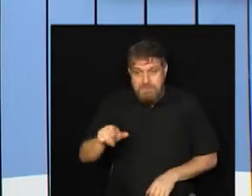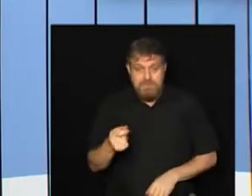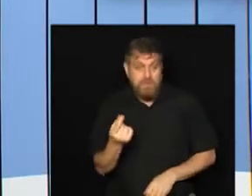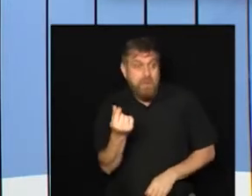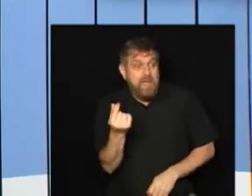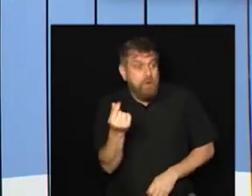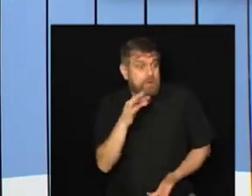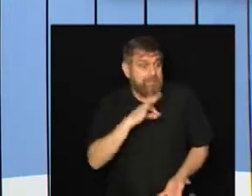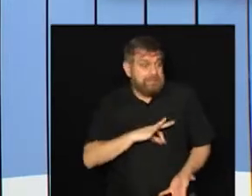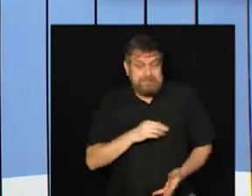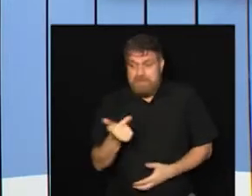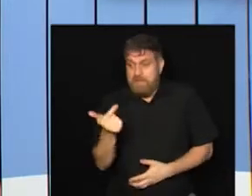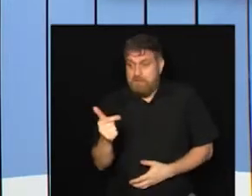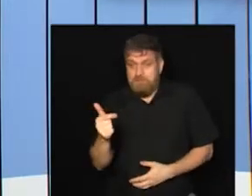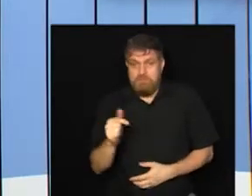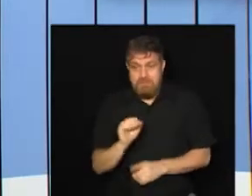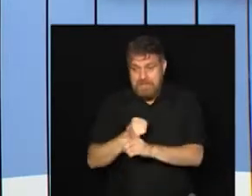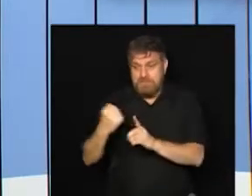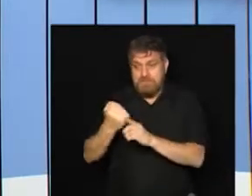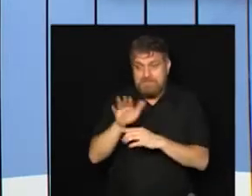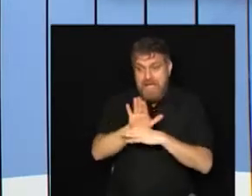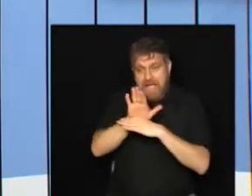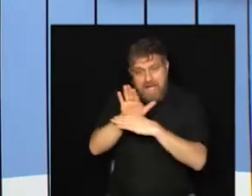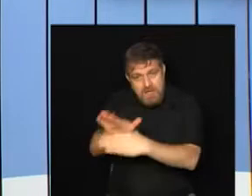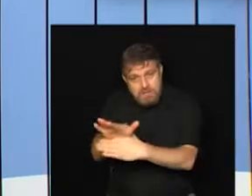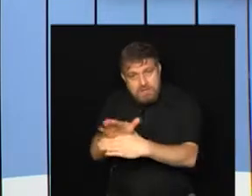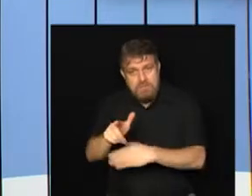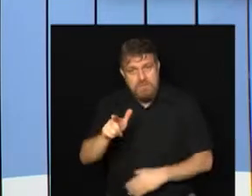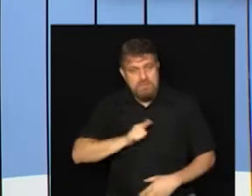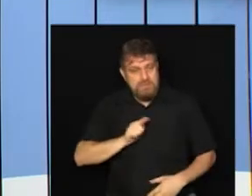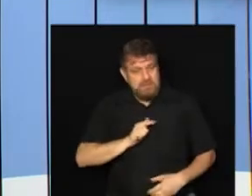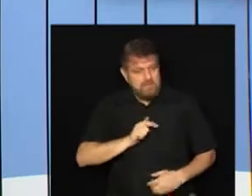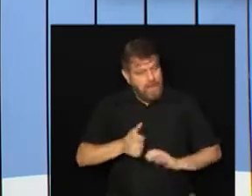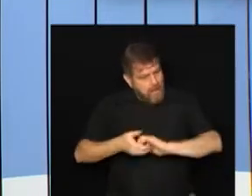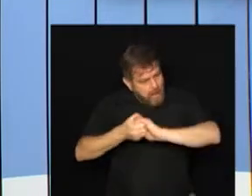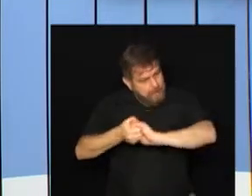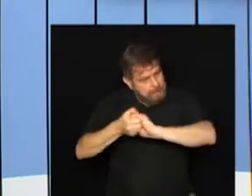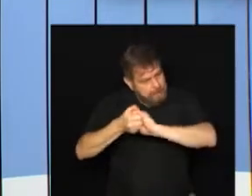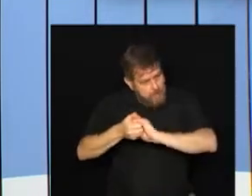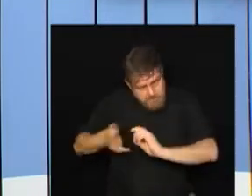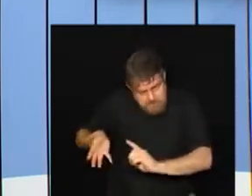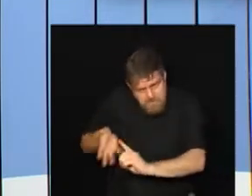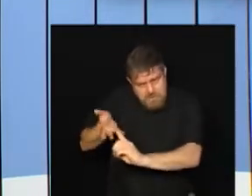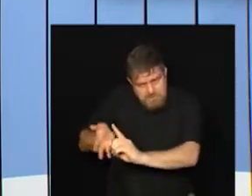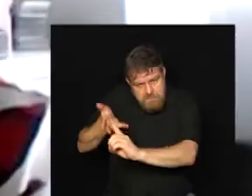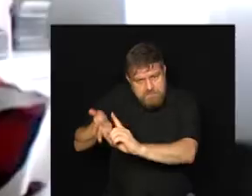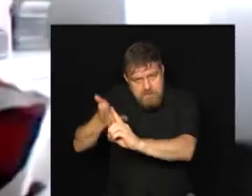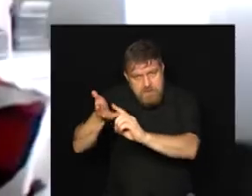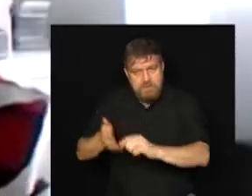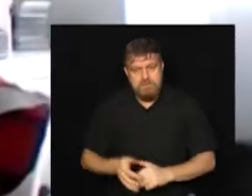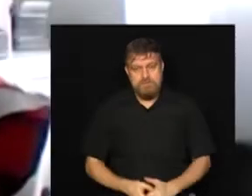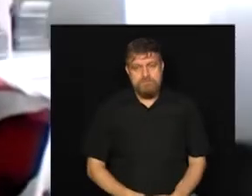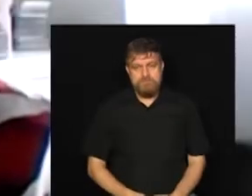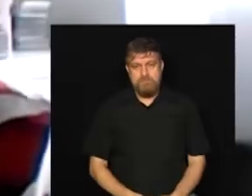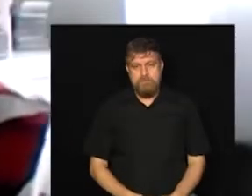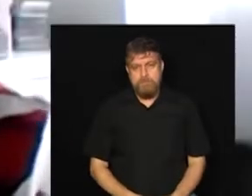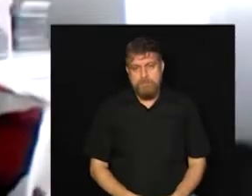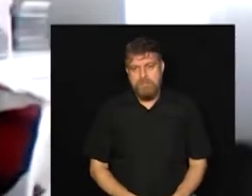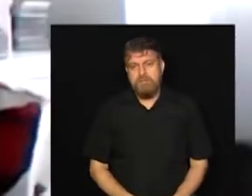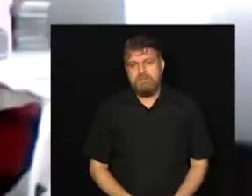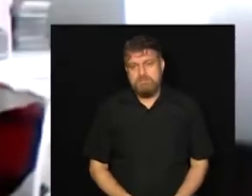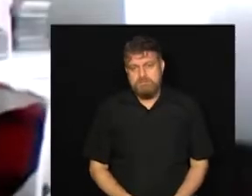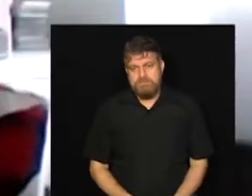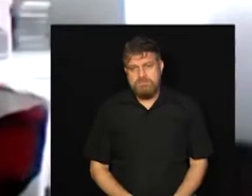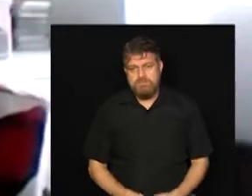parte econômica, nessa ajuda social, né, de dar essa mão para essas pessoas, né? E não só